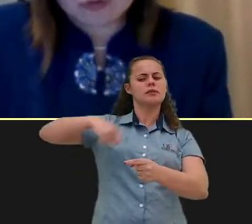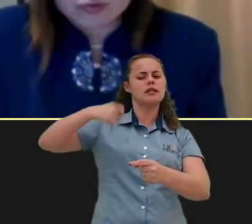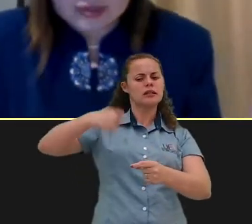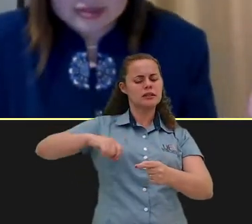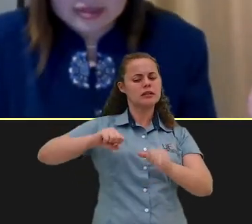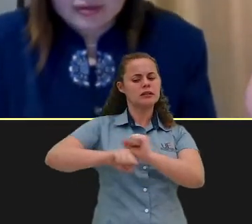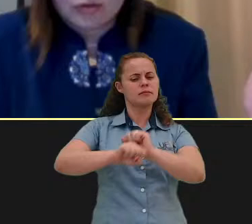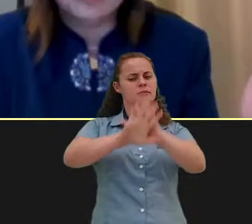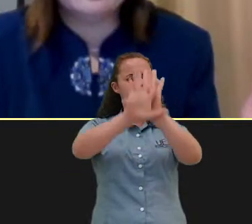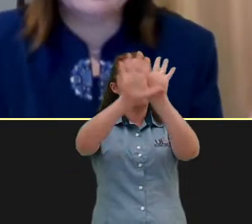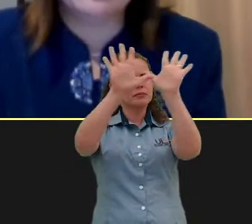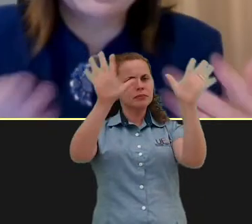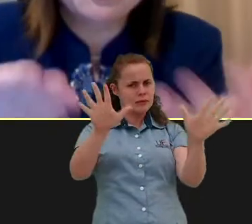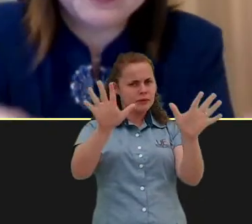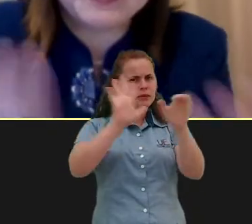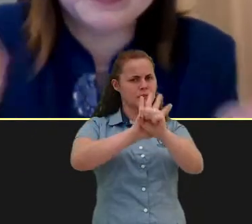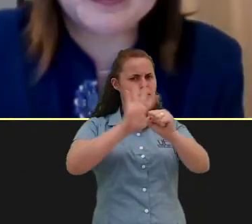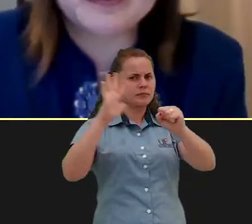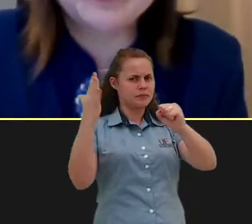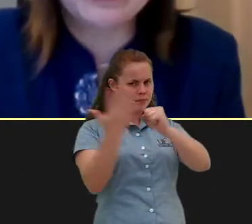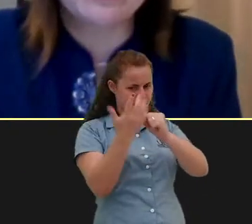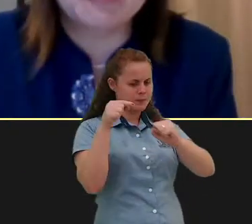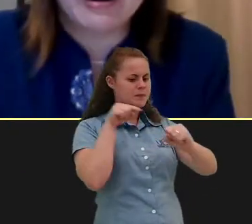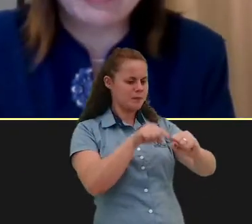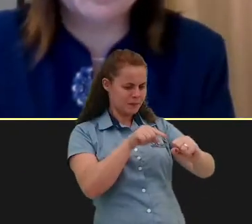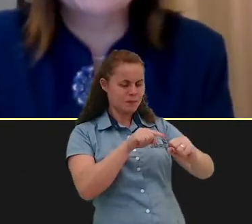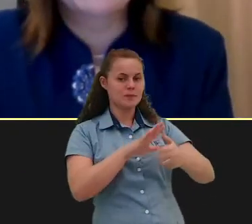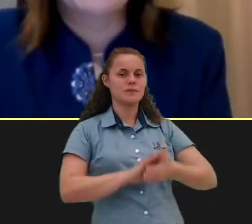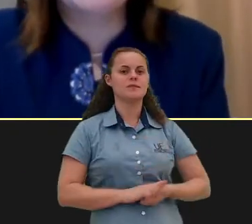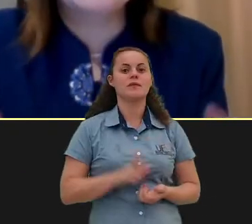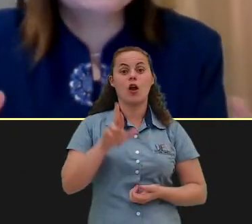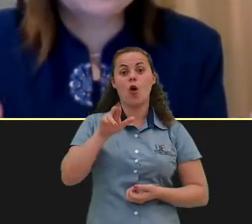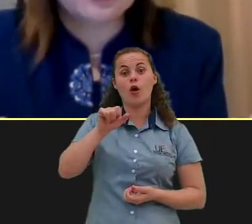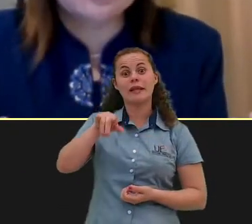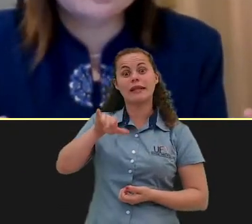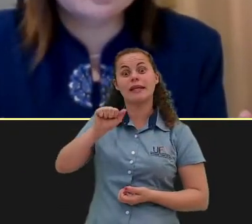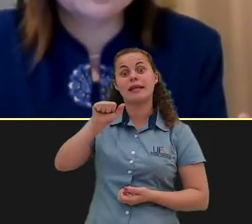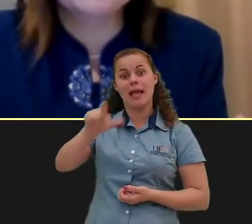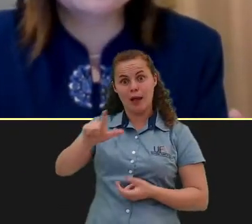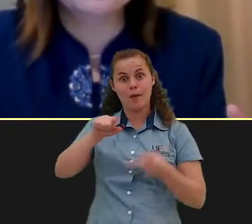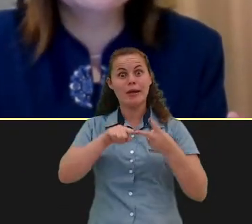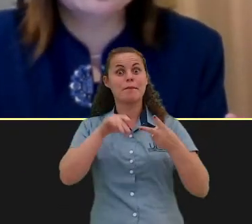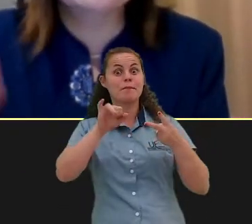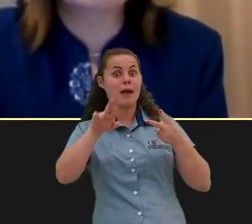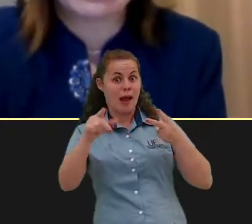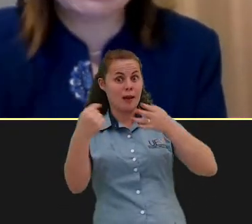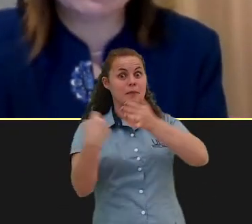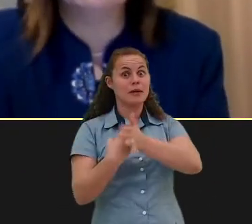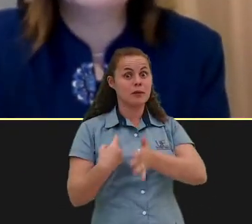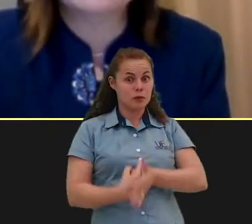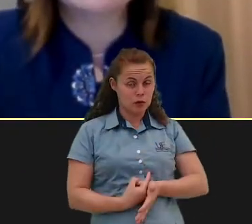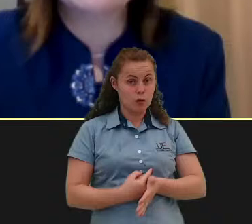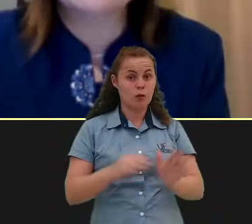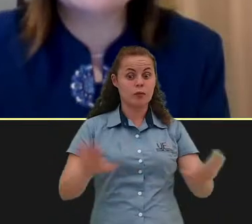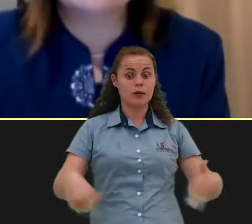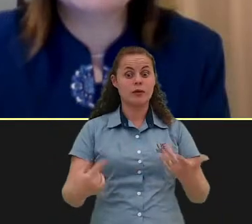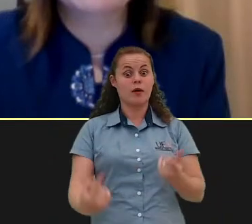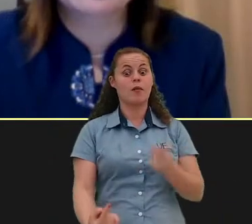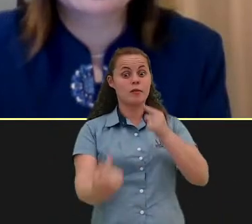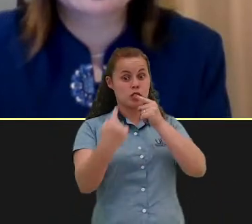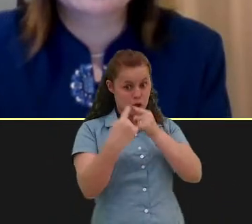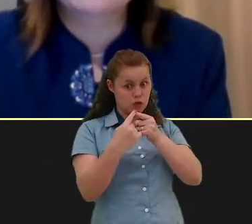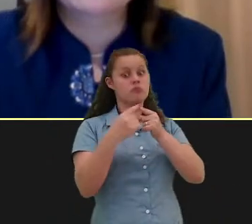que vai acontecer, Roniel e Marlon, é que às vezes vocês vão ter essa meta muito bem